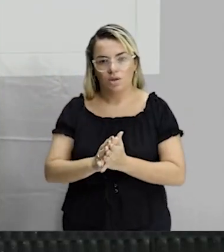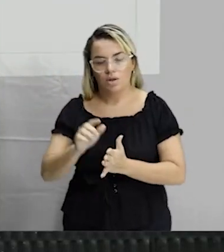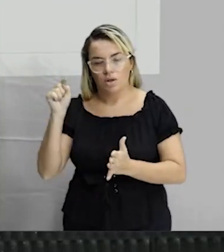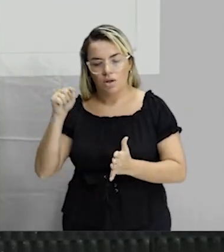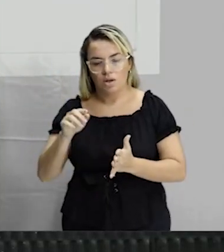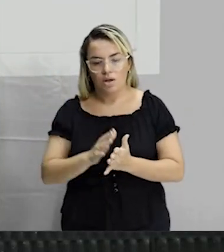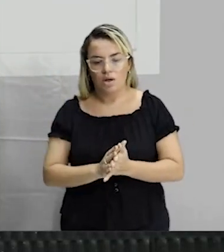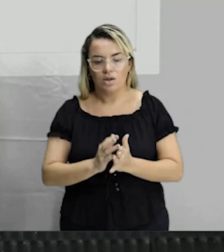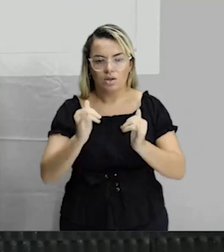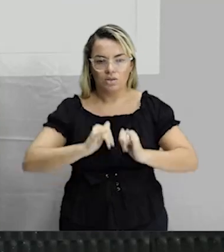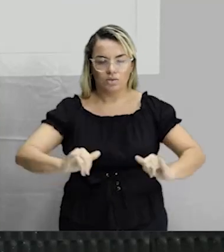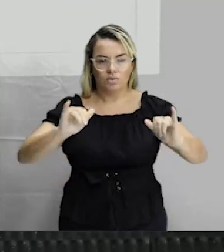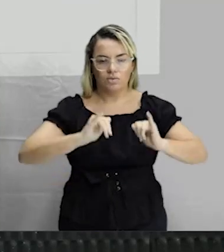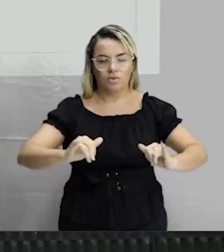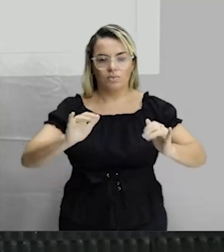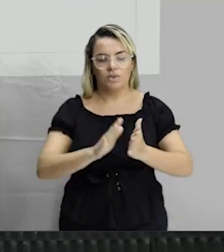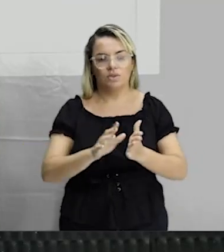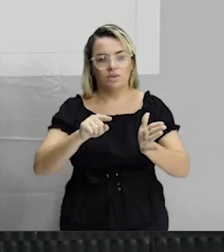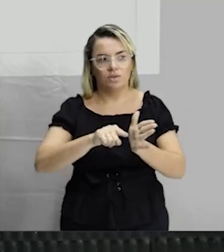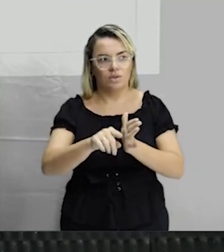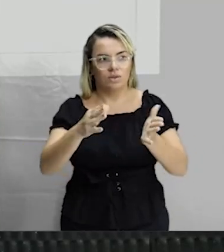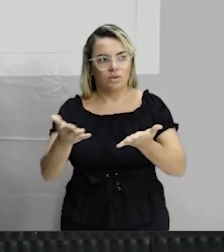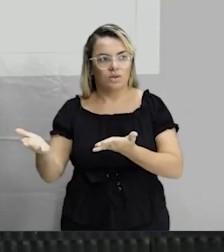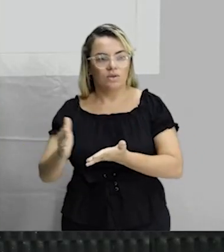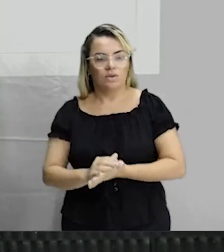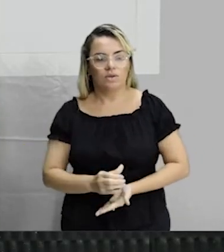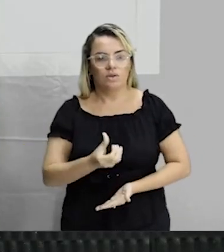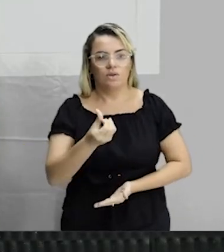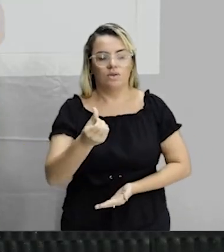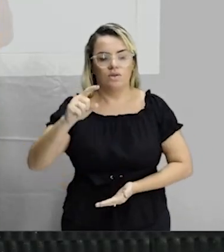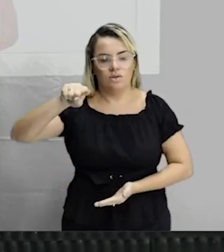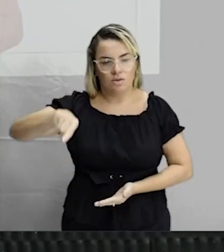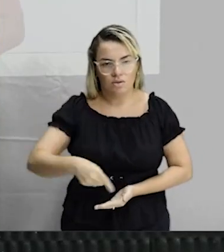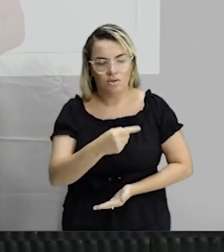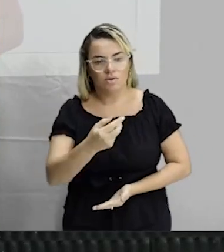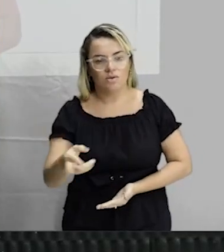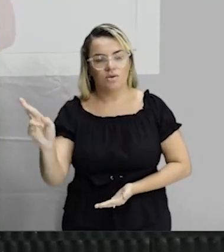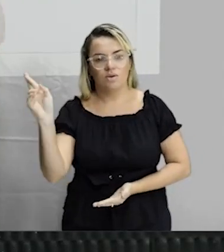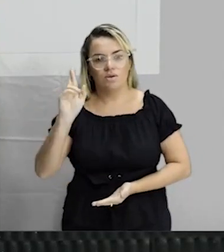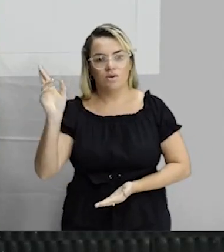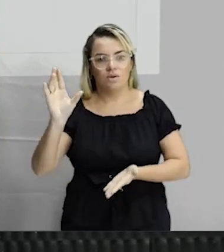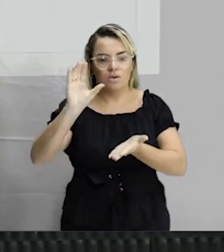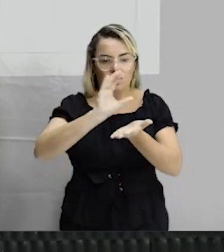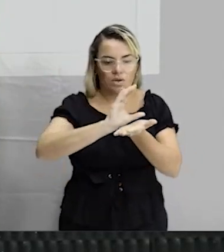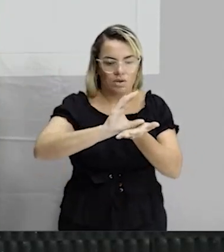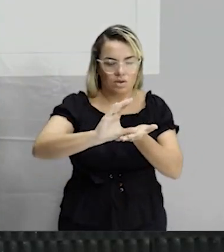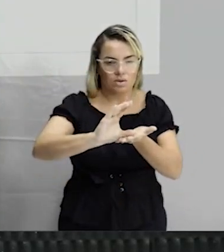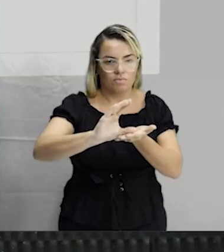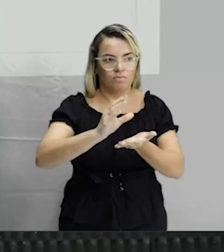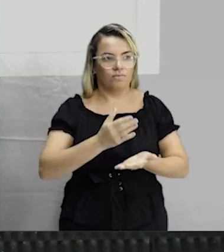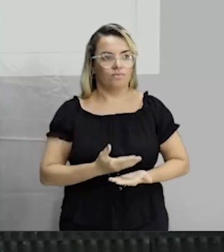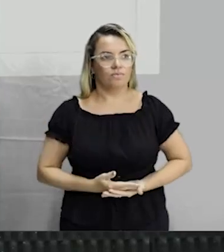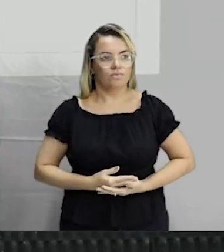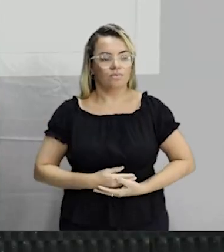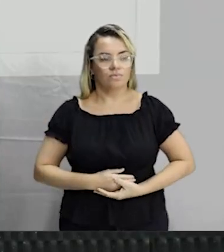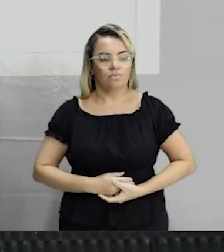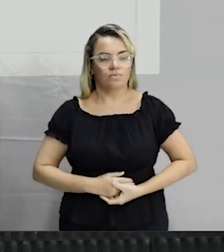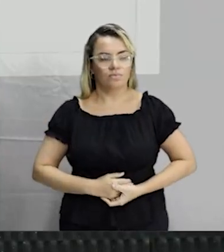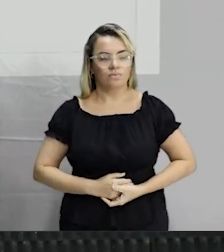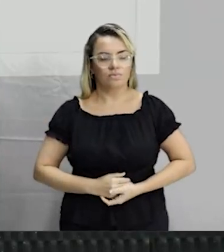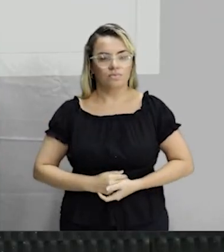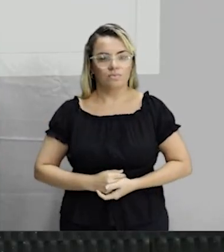esse valor, né? 6 mil reais é o quê? É meu capital inicial, tá? Meu capital